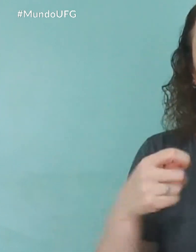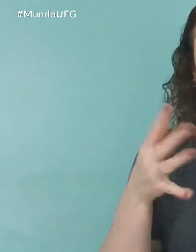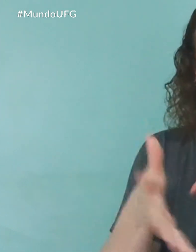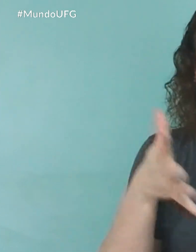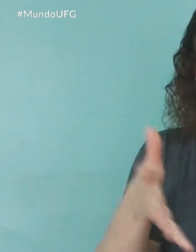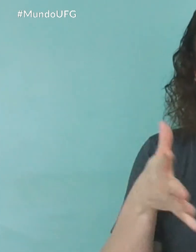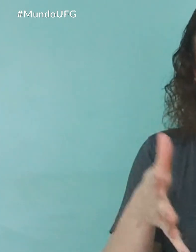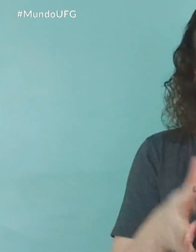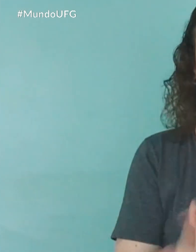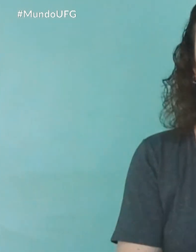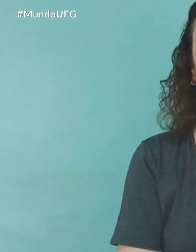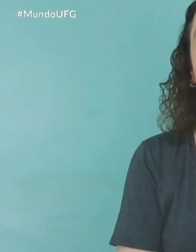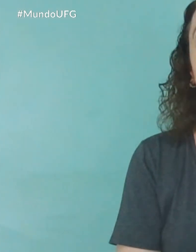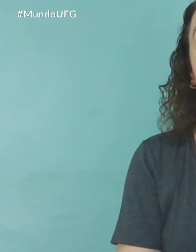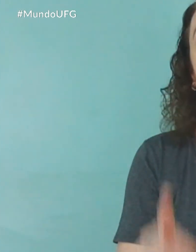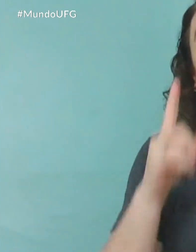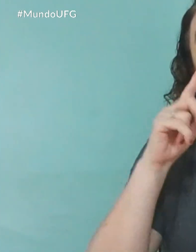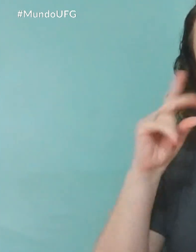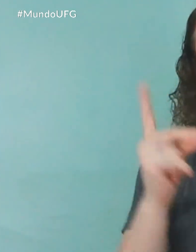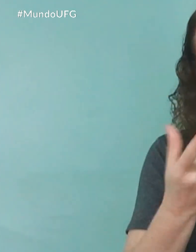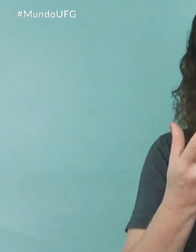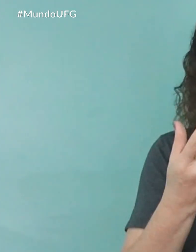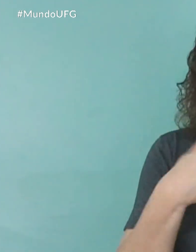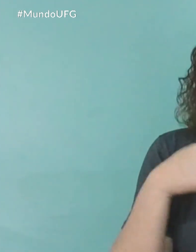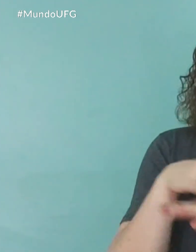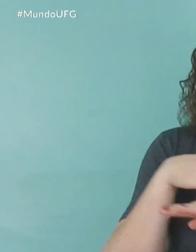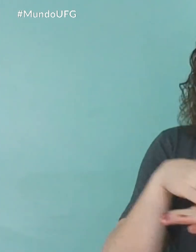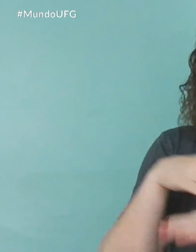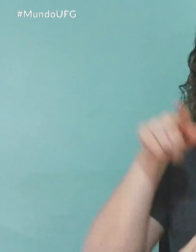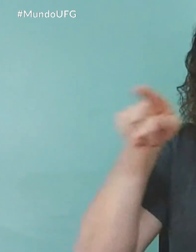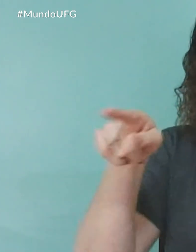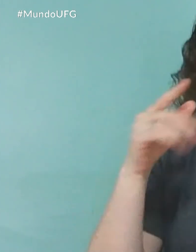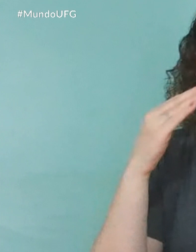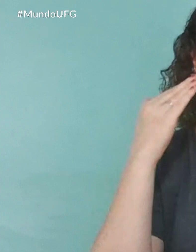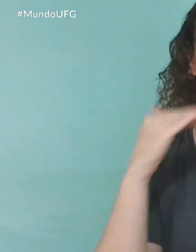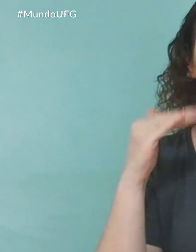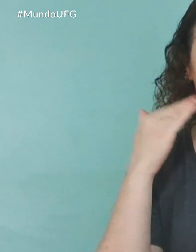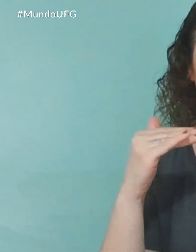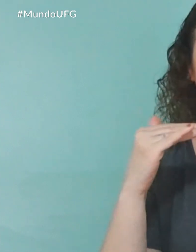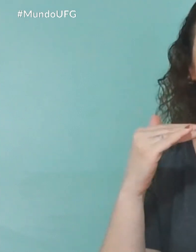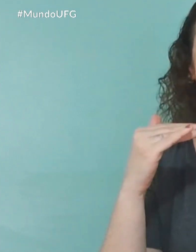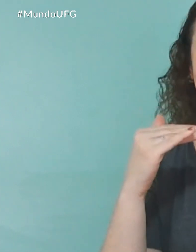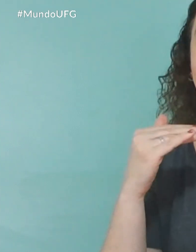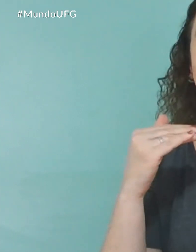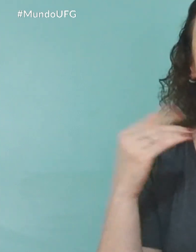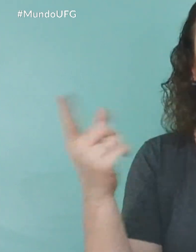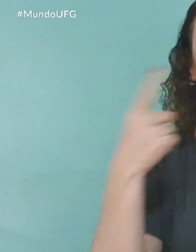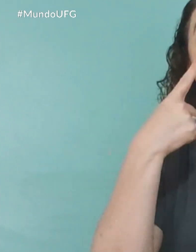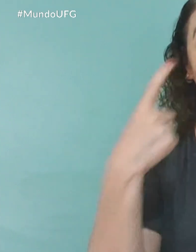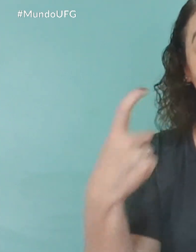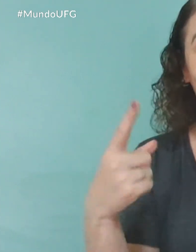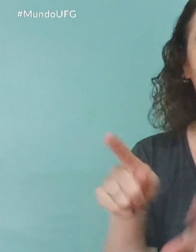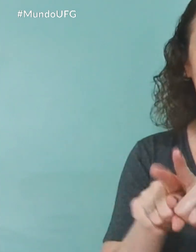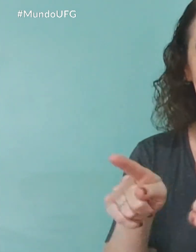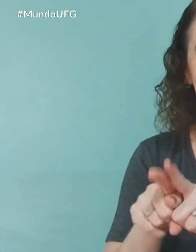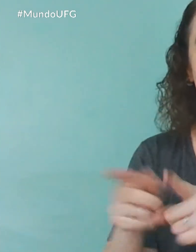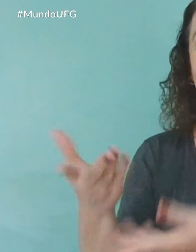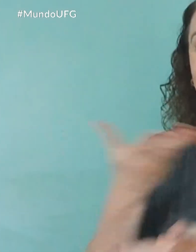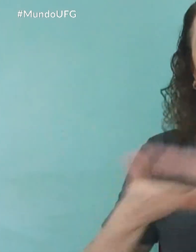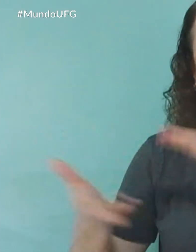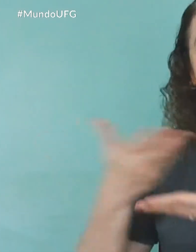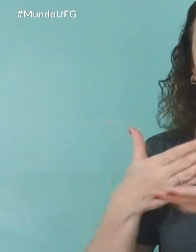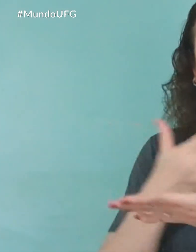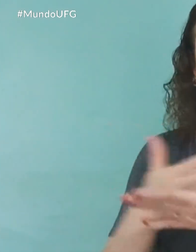nós precisávamos postar ali alguns conteúdos para divulgação da Bibliolibras. Então, nós